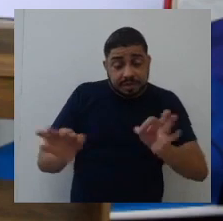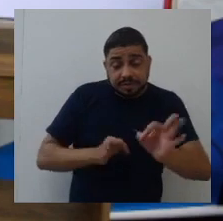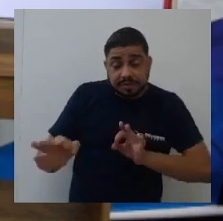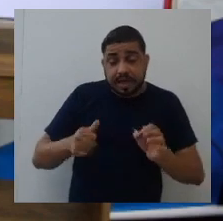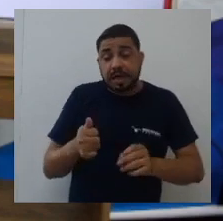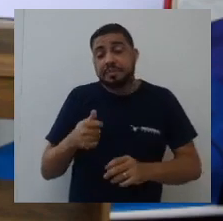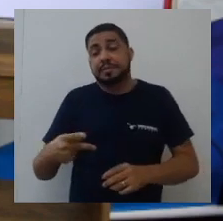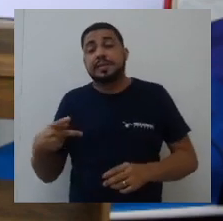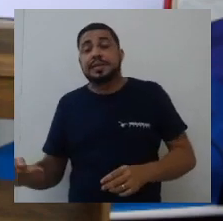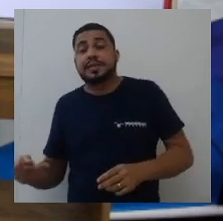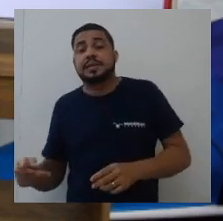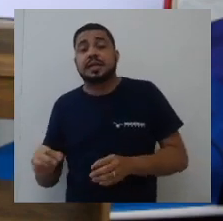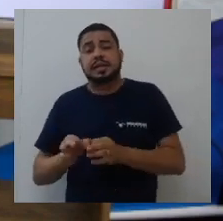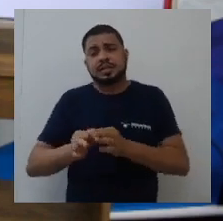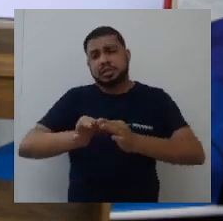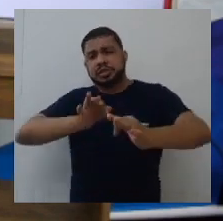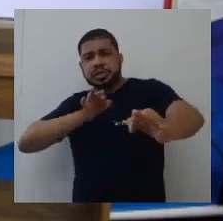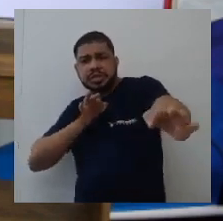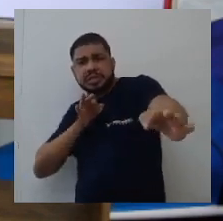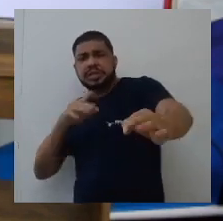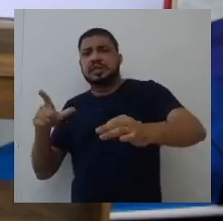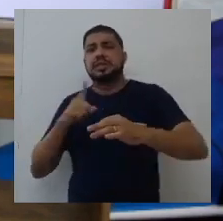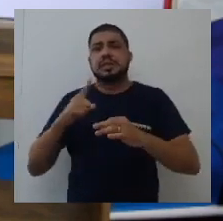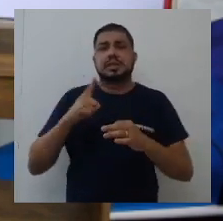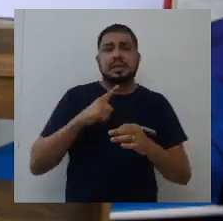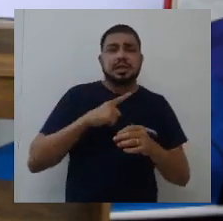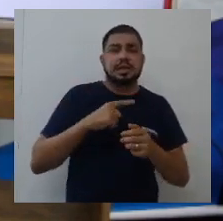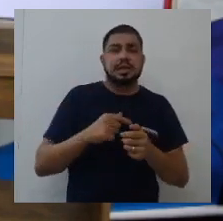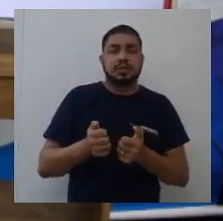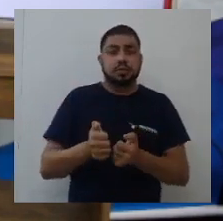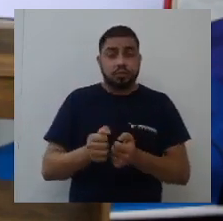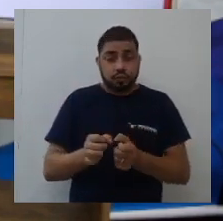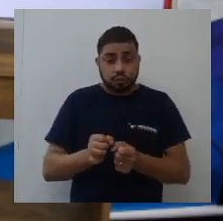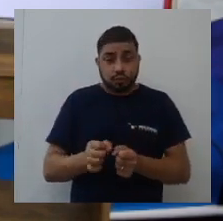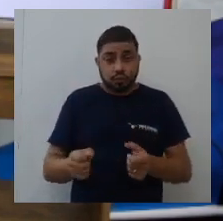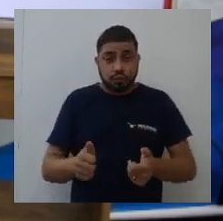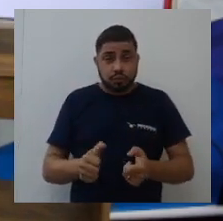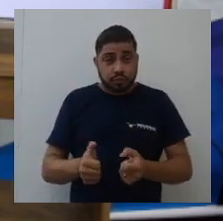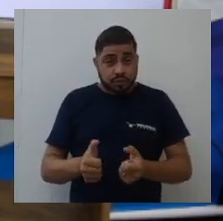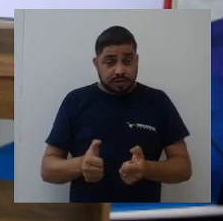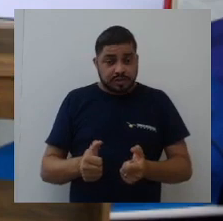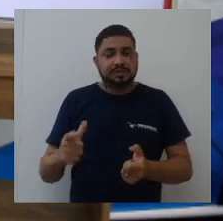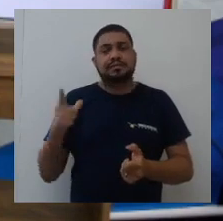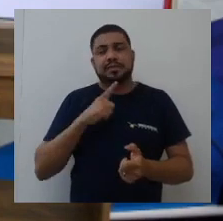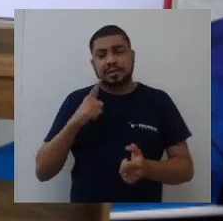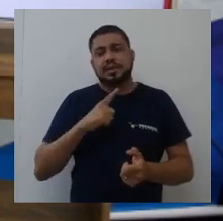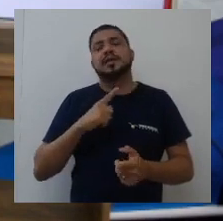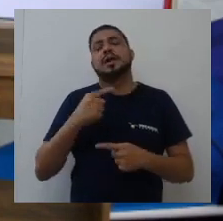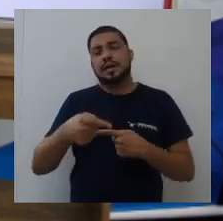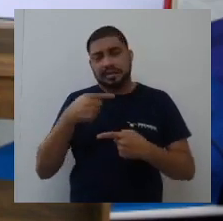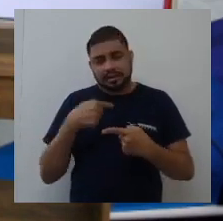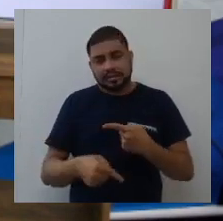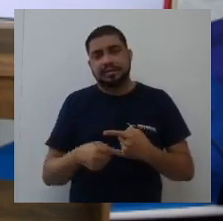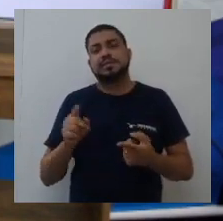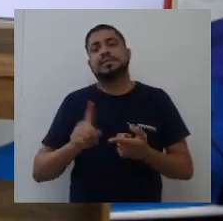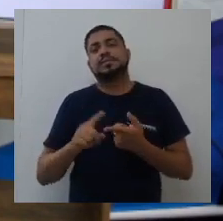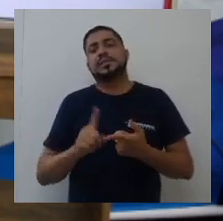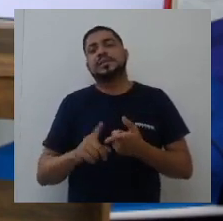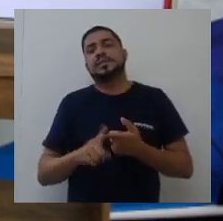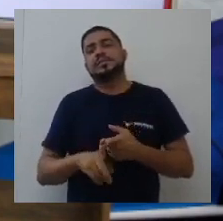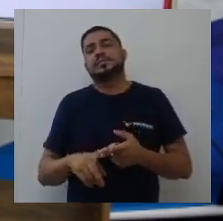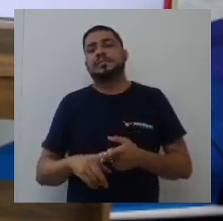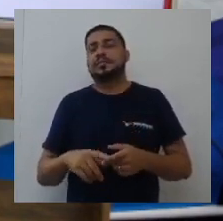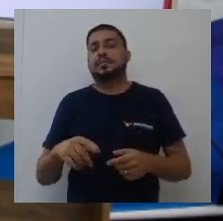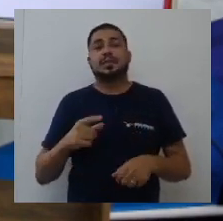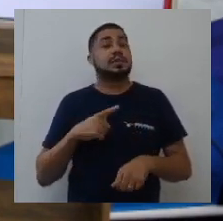de altura, a distância de onde está o drone para onde está o controle, tá certo? Tem ali razão trigonométrica no nosso dia a dia também. Na hora que